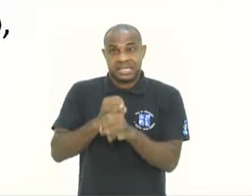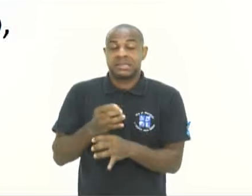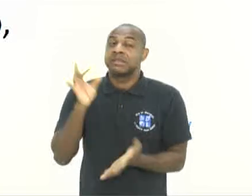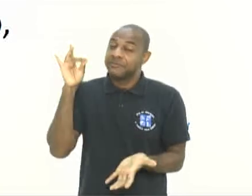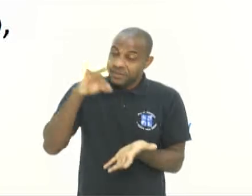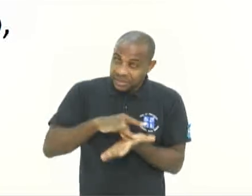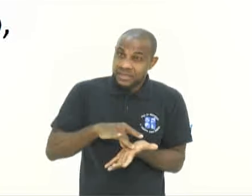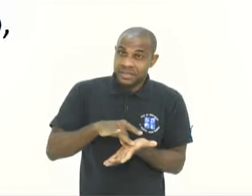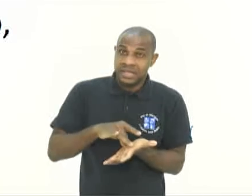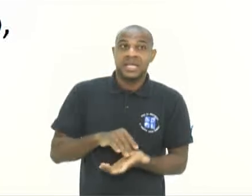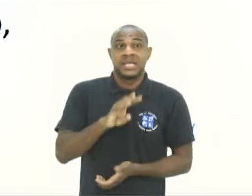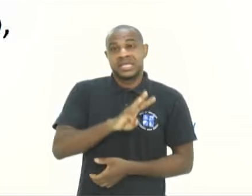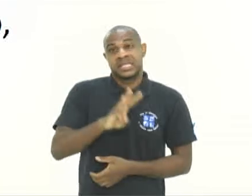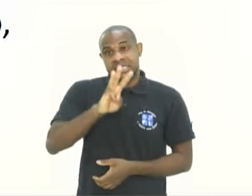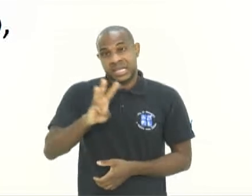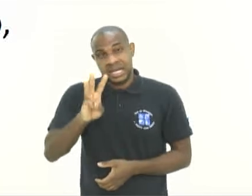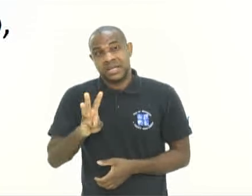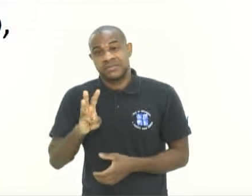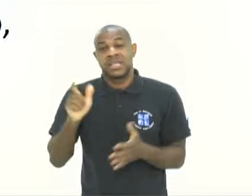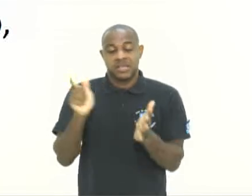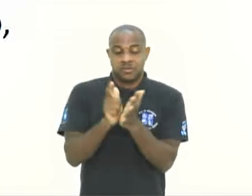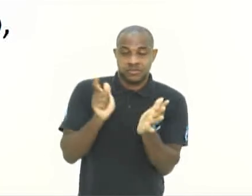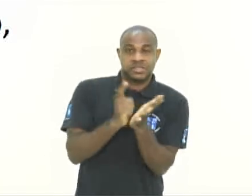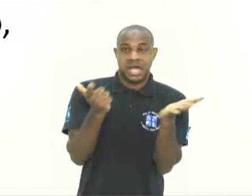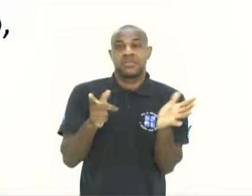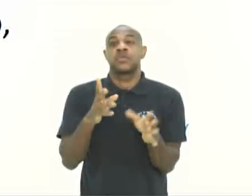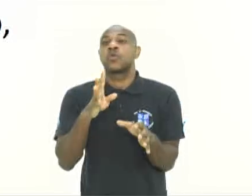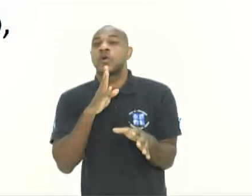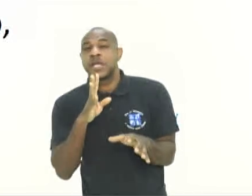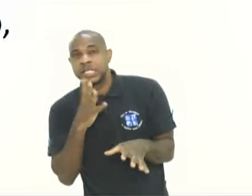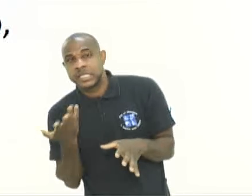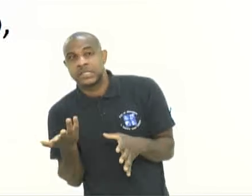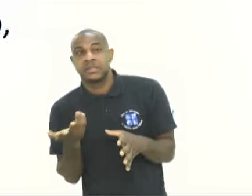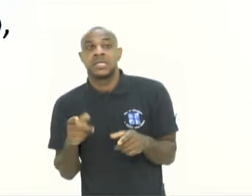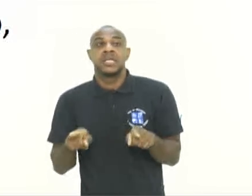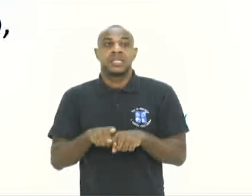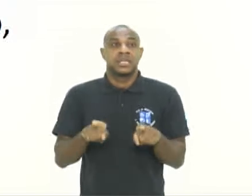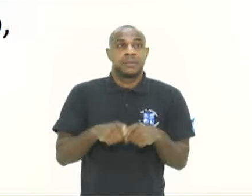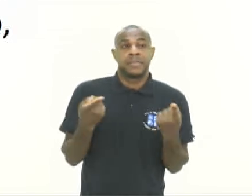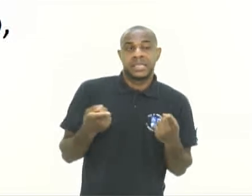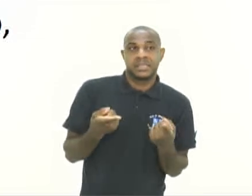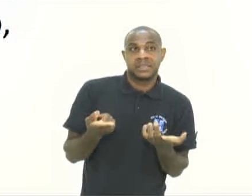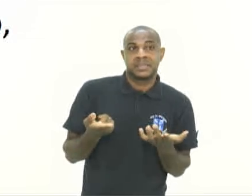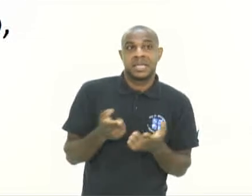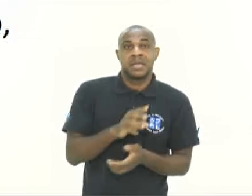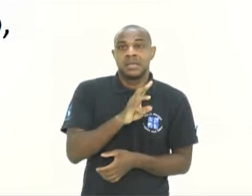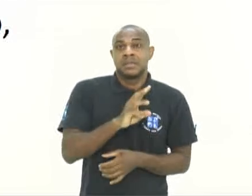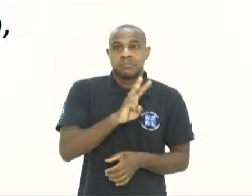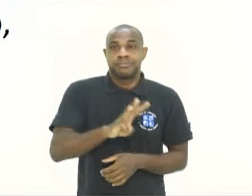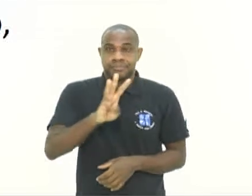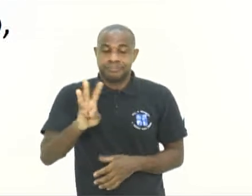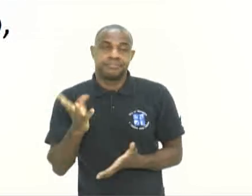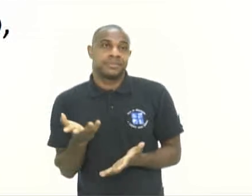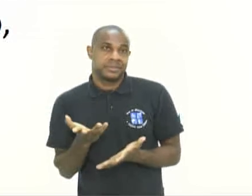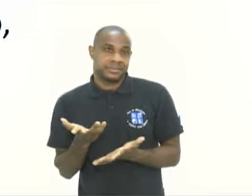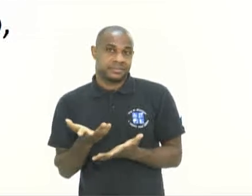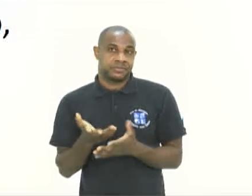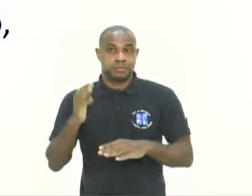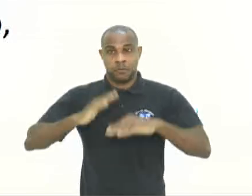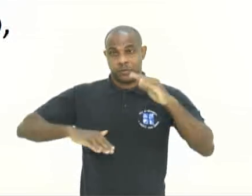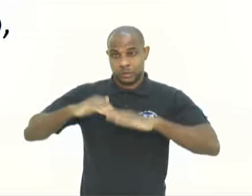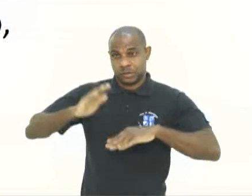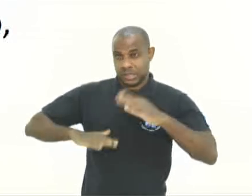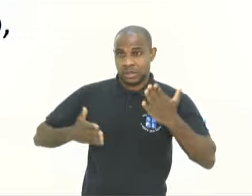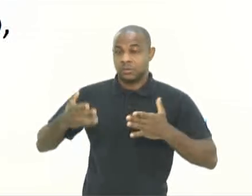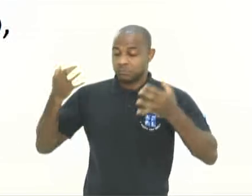como sites institucionais, páginas de jornais conhecidos e blogs de profissionais respeitados. Também é